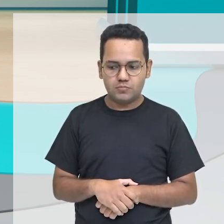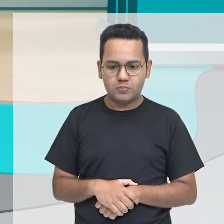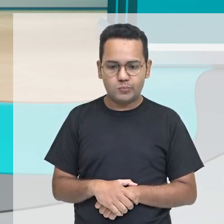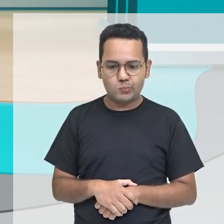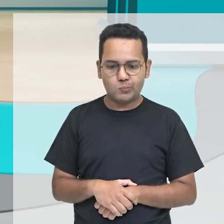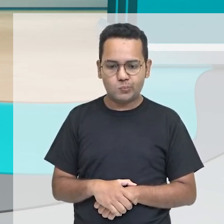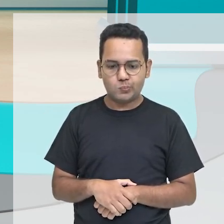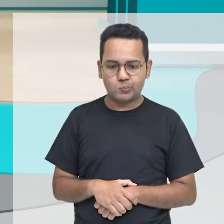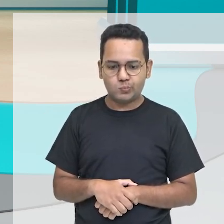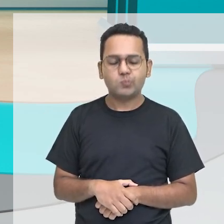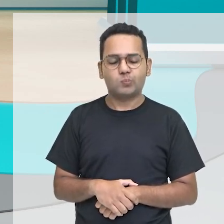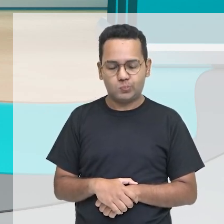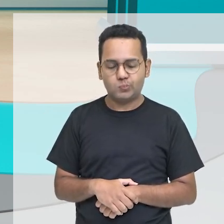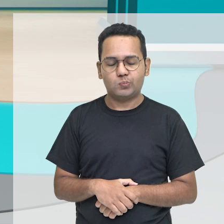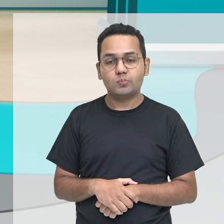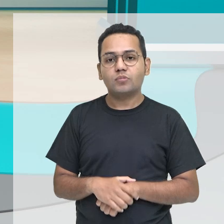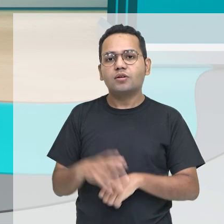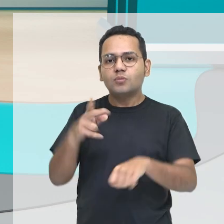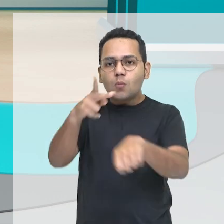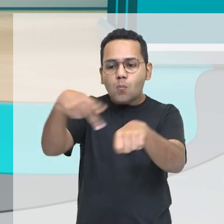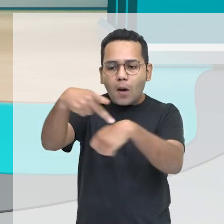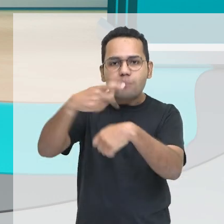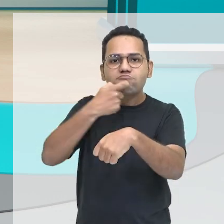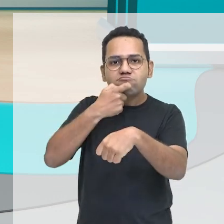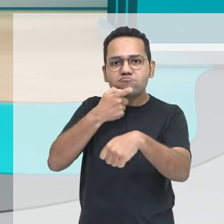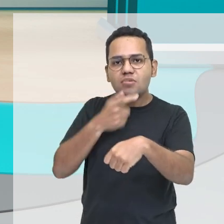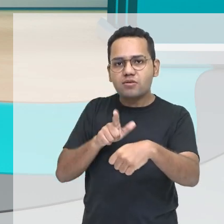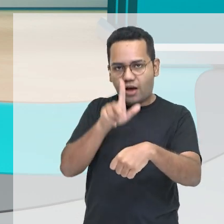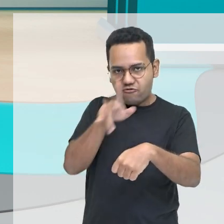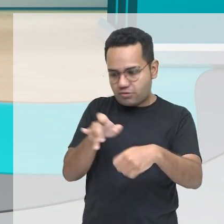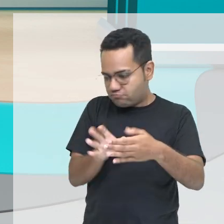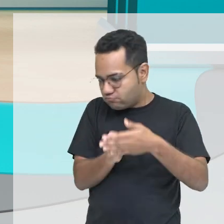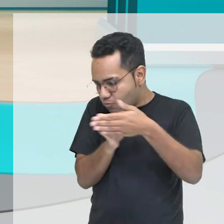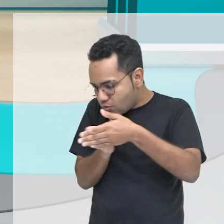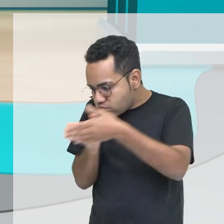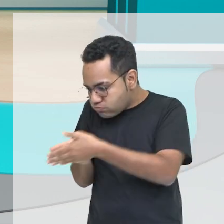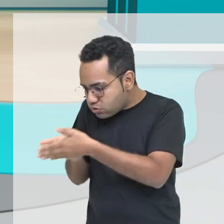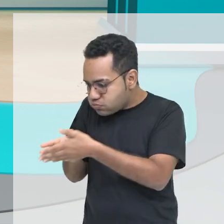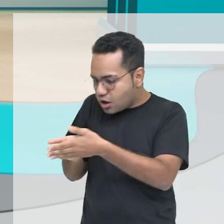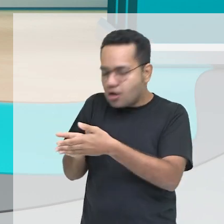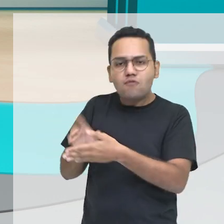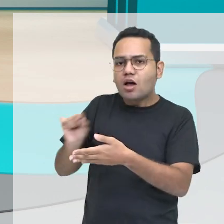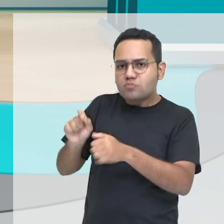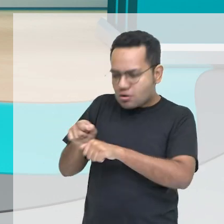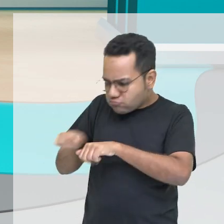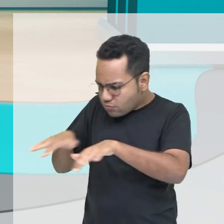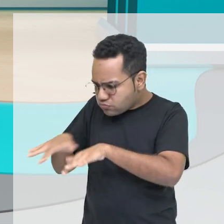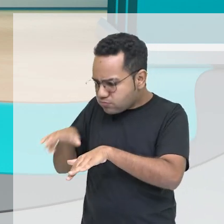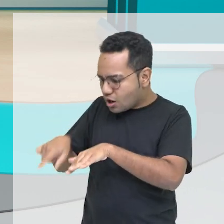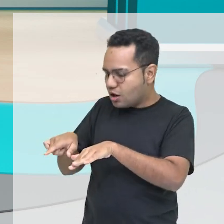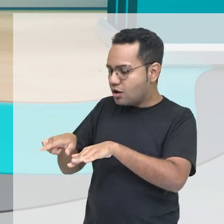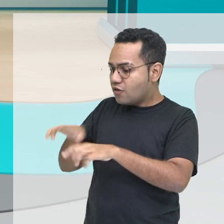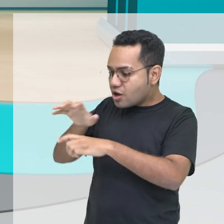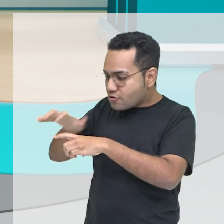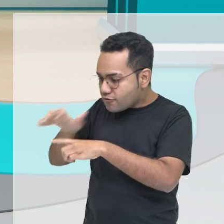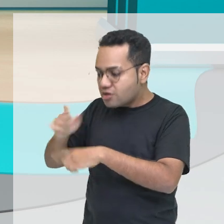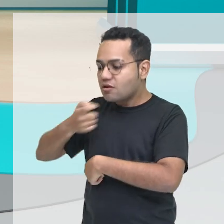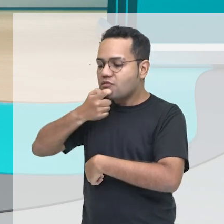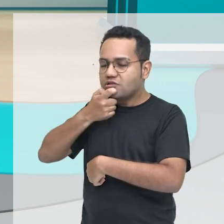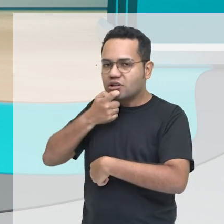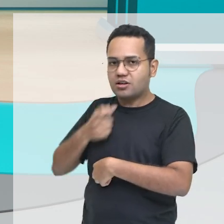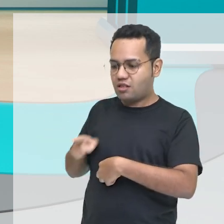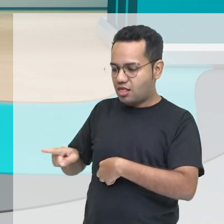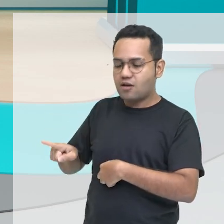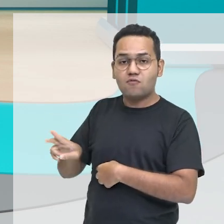ele vai ser a língua dominante, vai ser a língua que vai ser falada naquele país, naquela região, ok? Então,